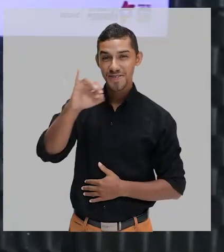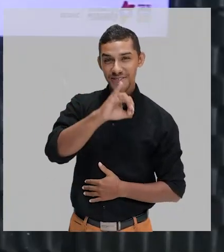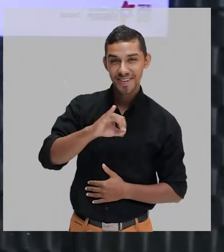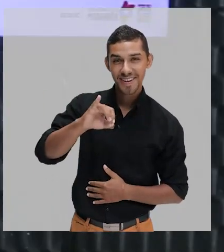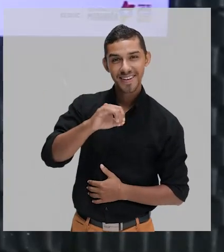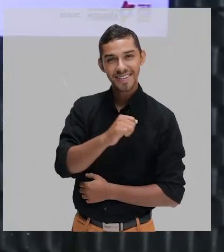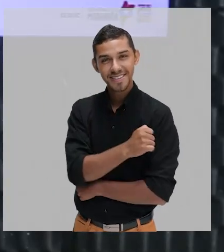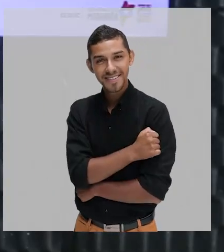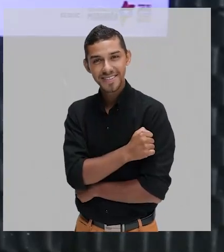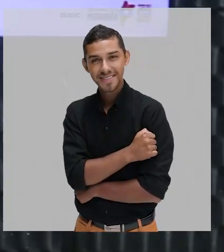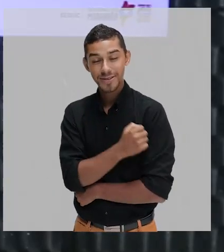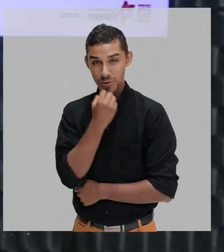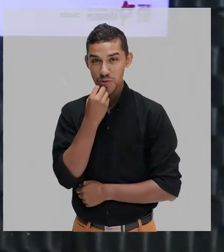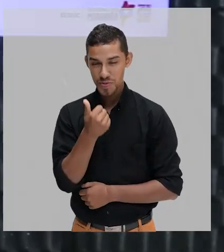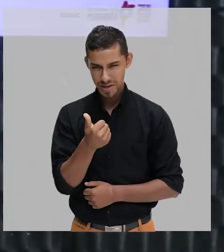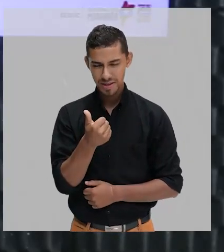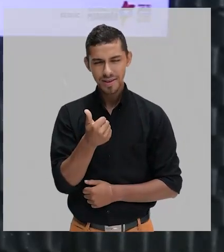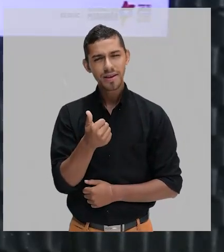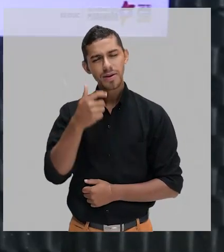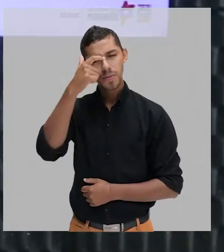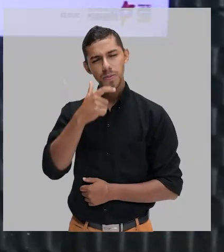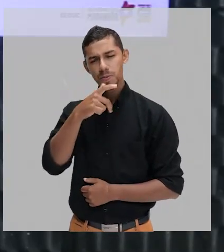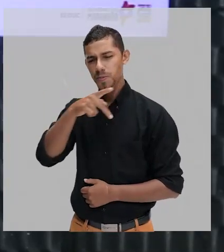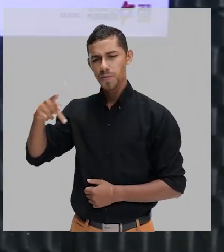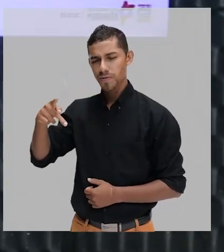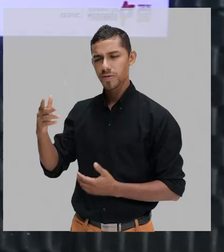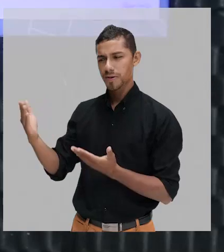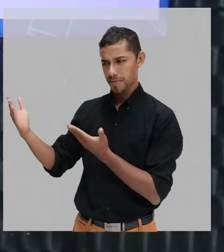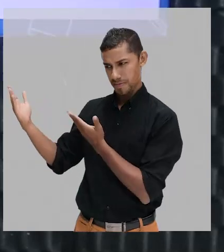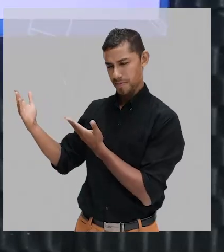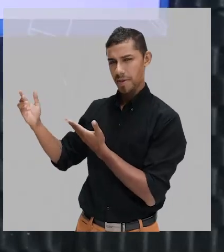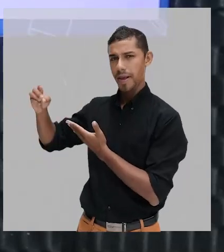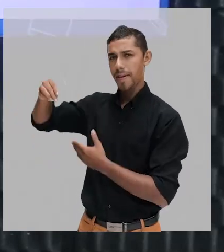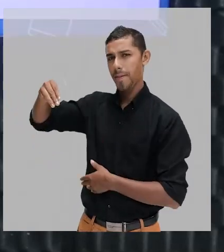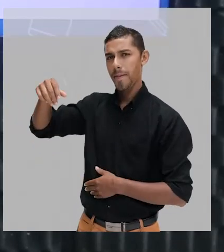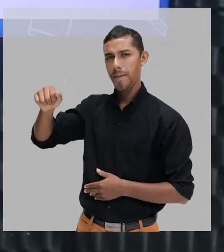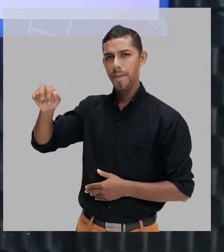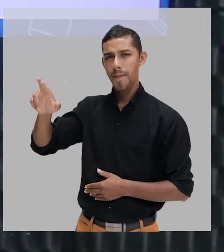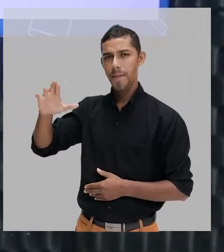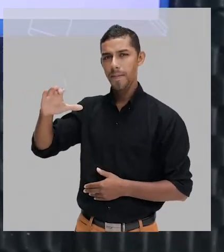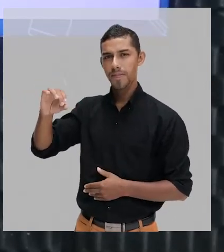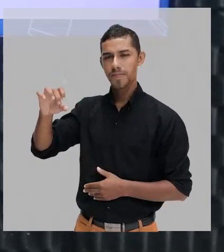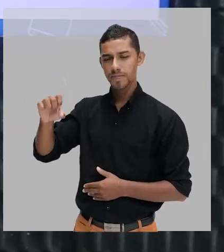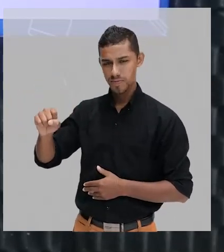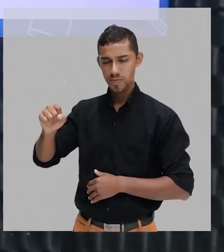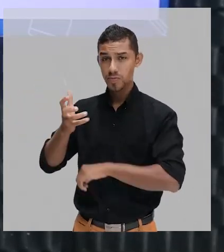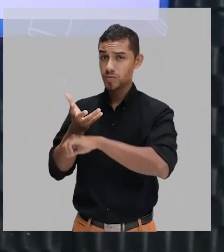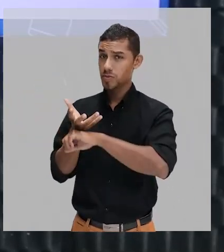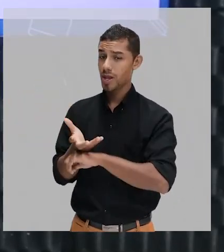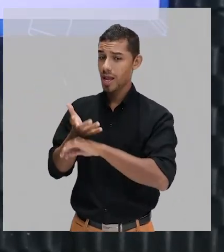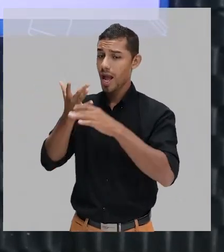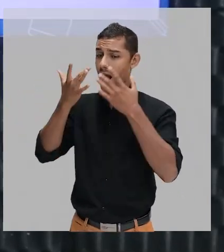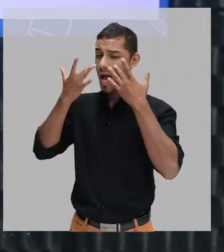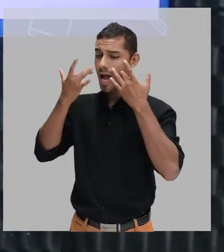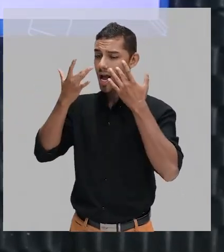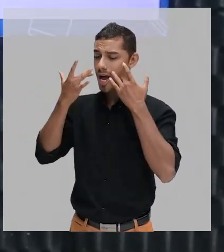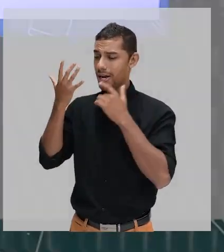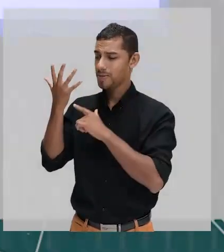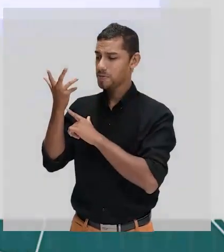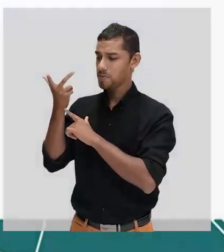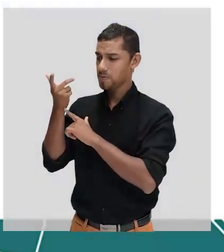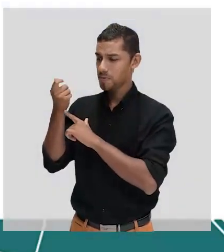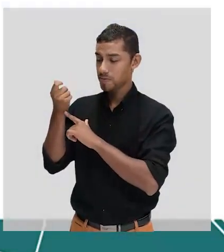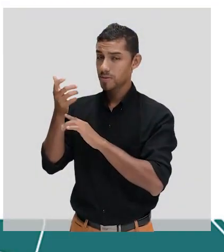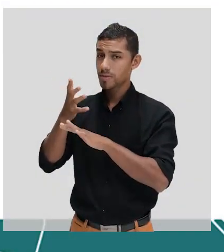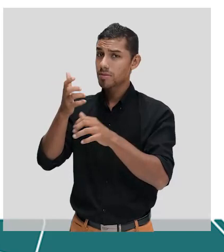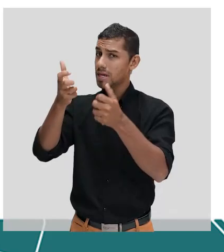Olá, gente. Professor Marcos Dominici aqui, professor de arte. E hoje nós vamos falar sobre linguagem teatral. Só que a gente vai dividir essa aula em dois módulos,